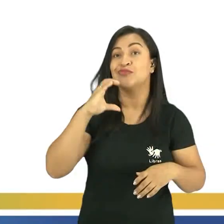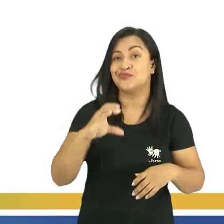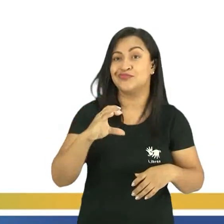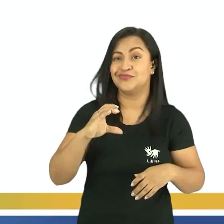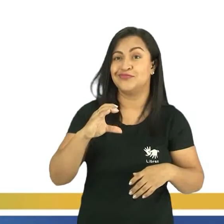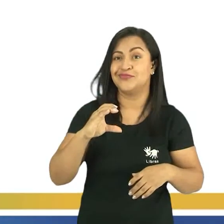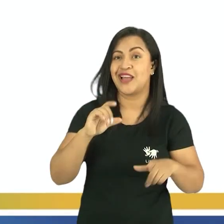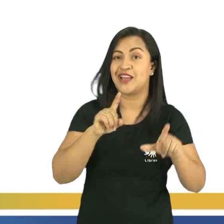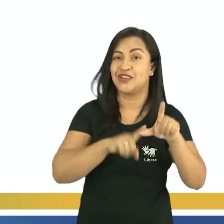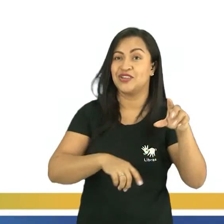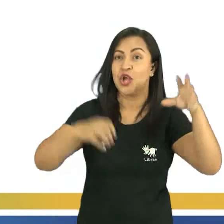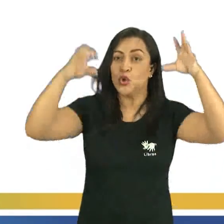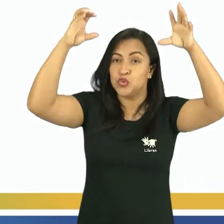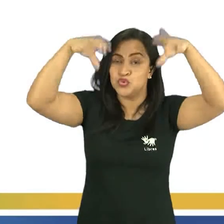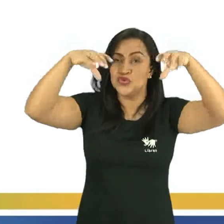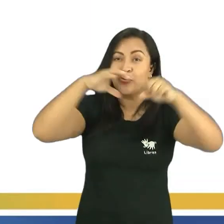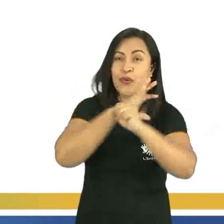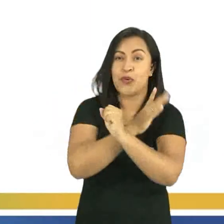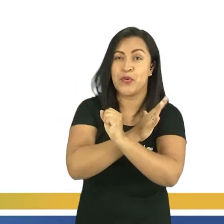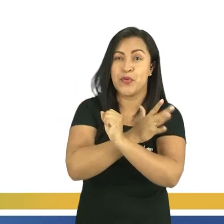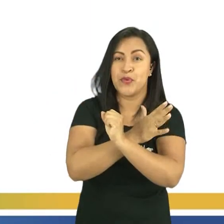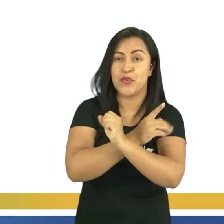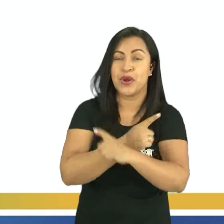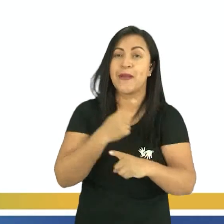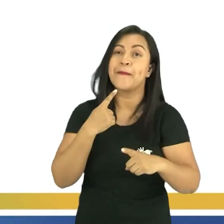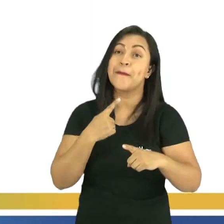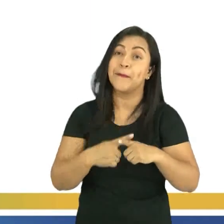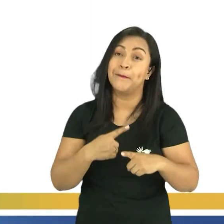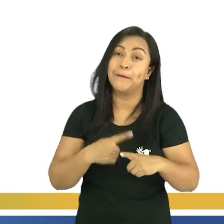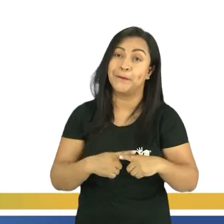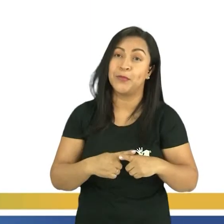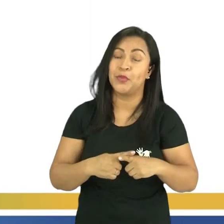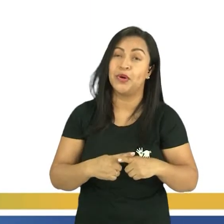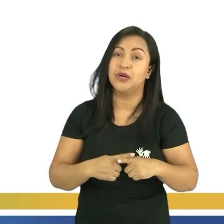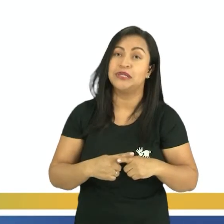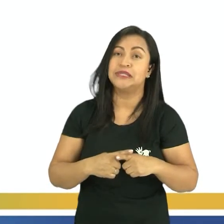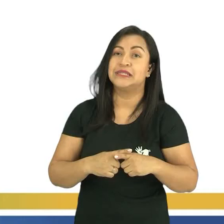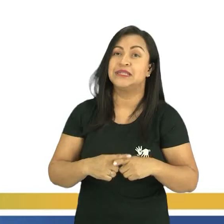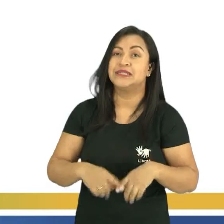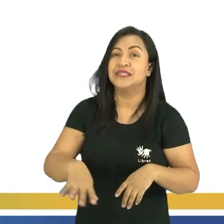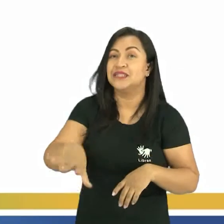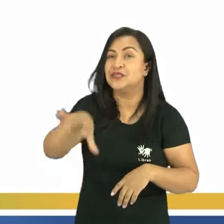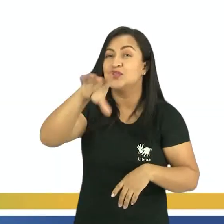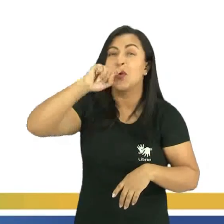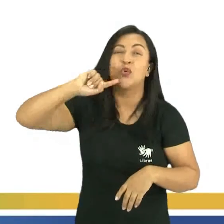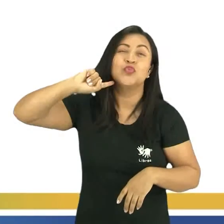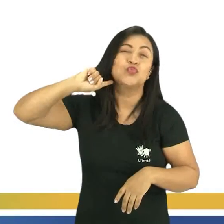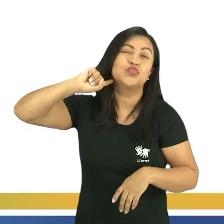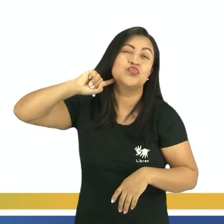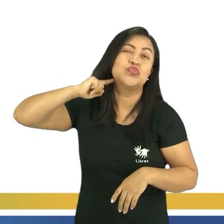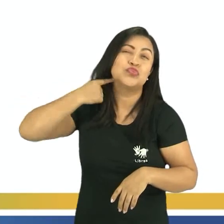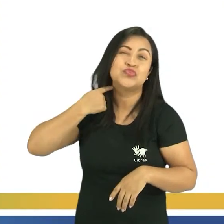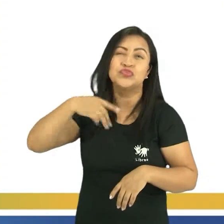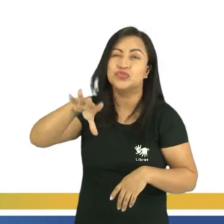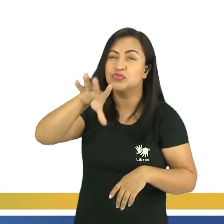chuva ácida, né? A chuva ácida, ela é promovida, ela é provocada pela grande poluição,